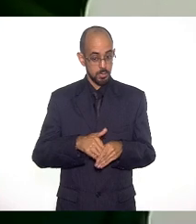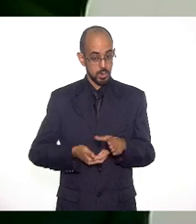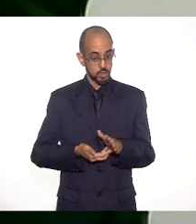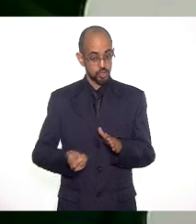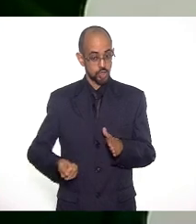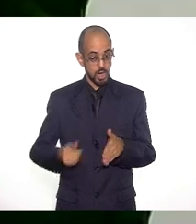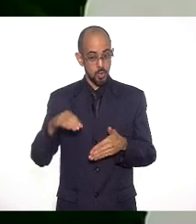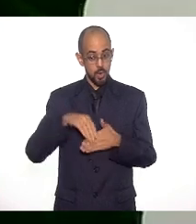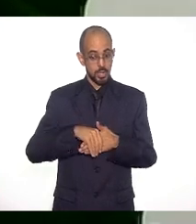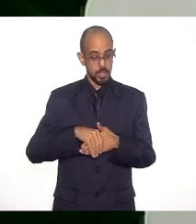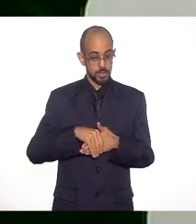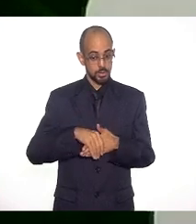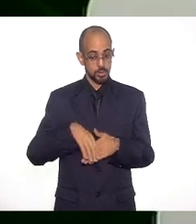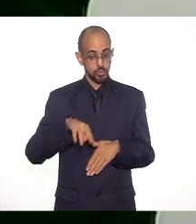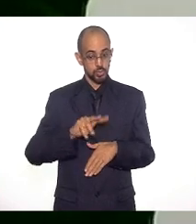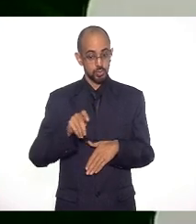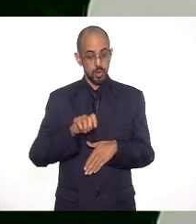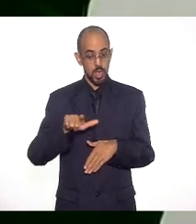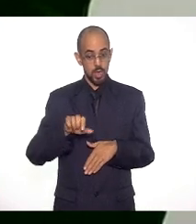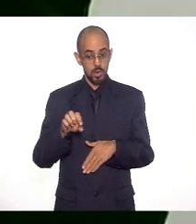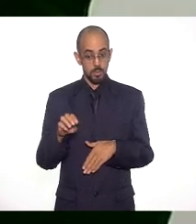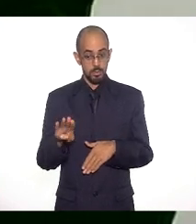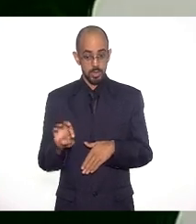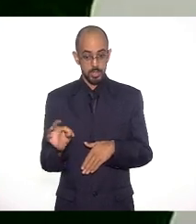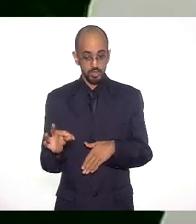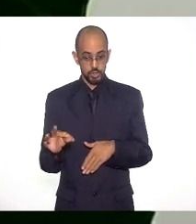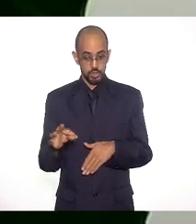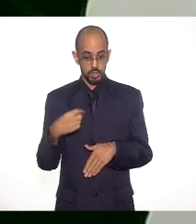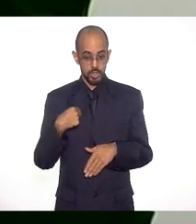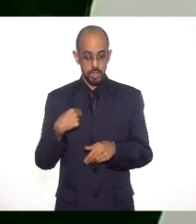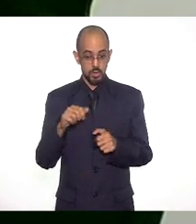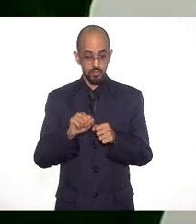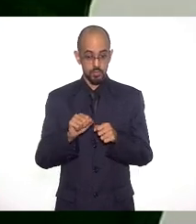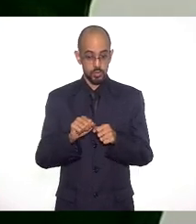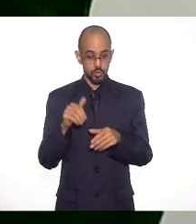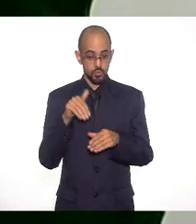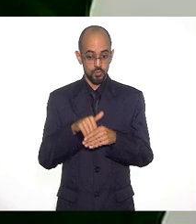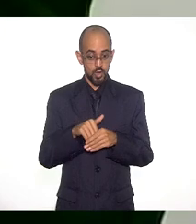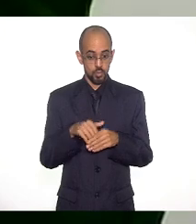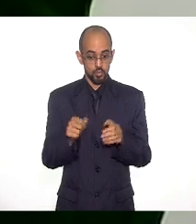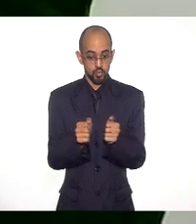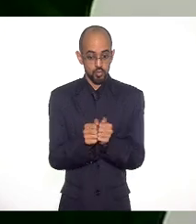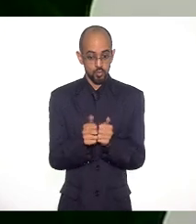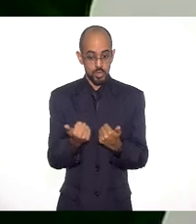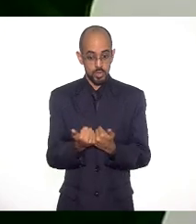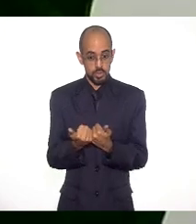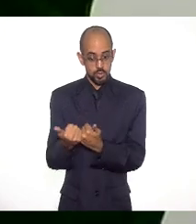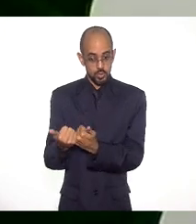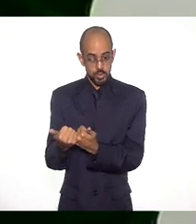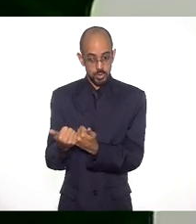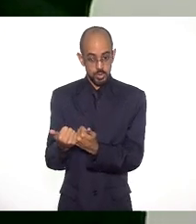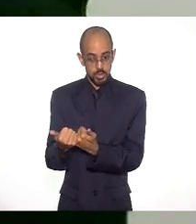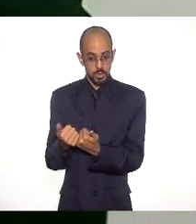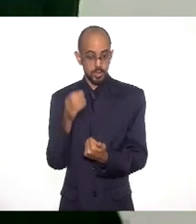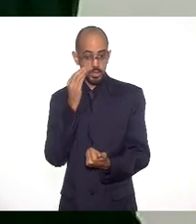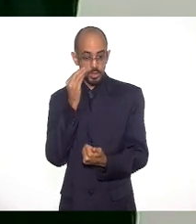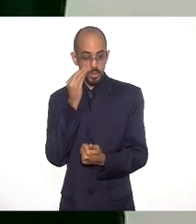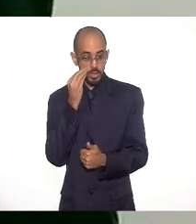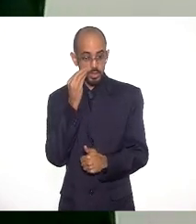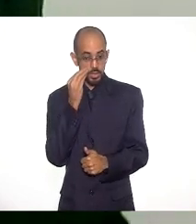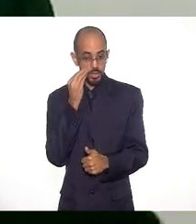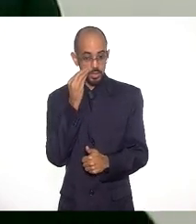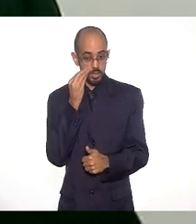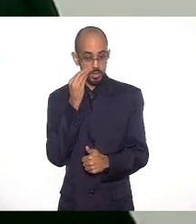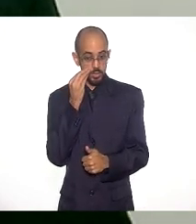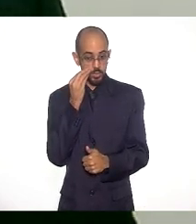do deputado Welbert. Eu fiz aqui um voto, junto com a assessoria, tentando acolher a proposta e o pedido do presidente